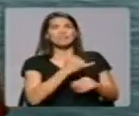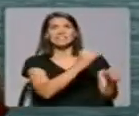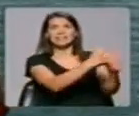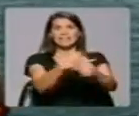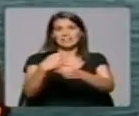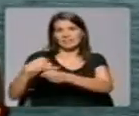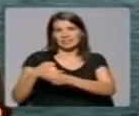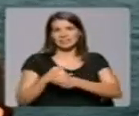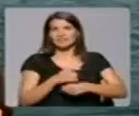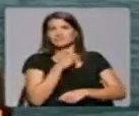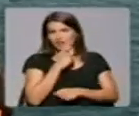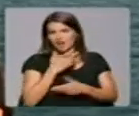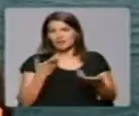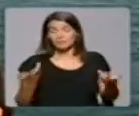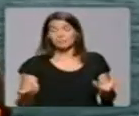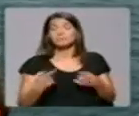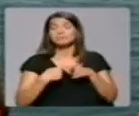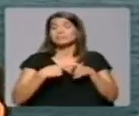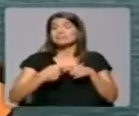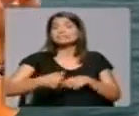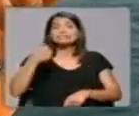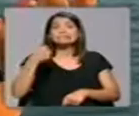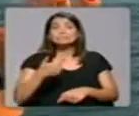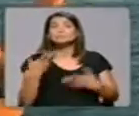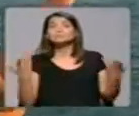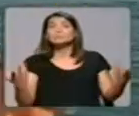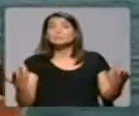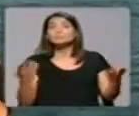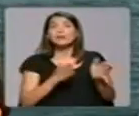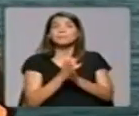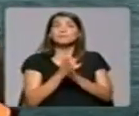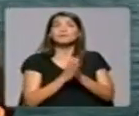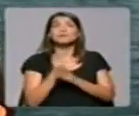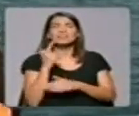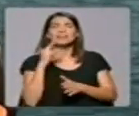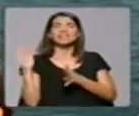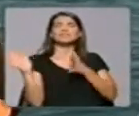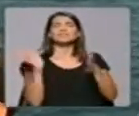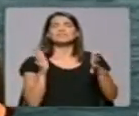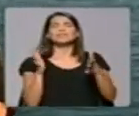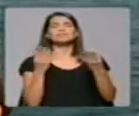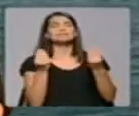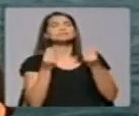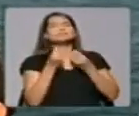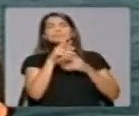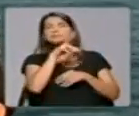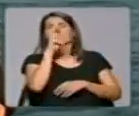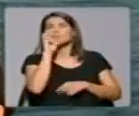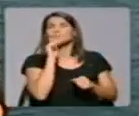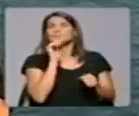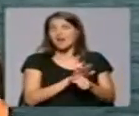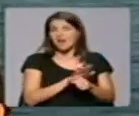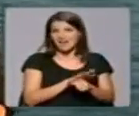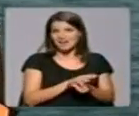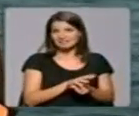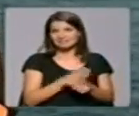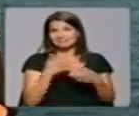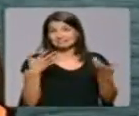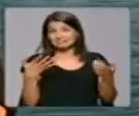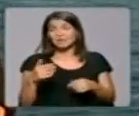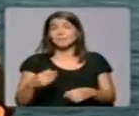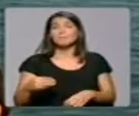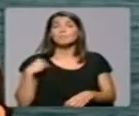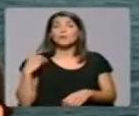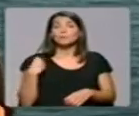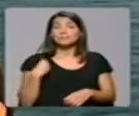qualquer maneira, aquilo que interessa acima de tudo é apanhar este vento carregado de maresia. E aquilo que é a grande